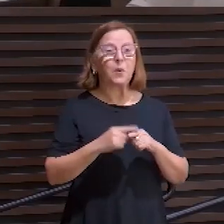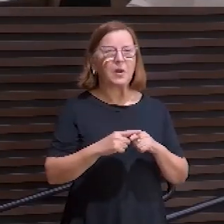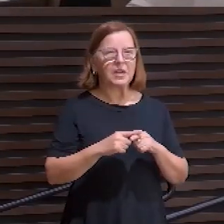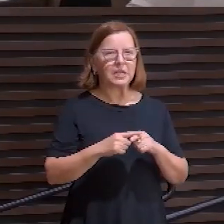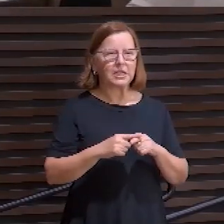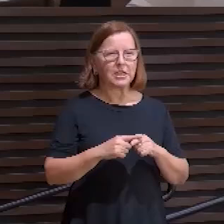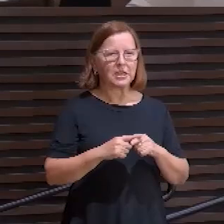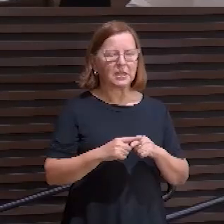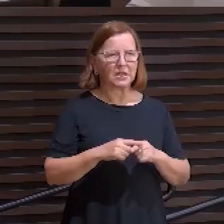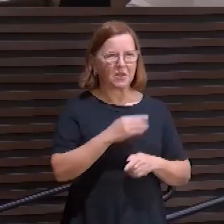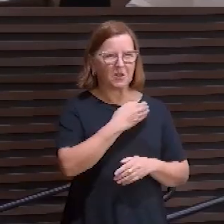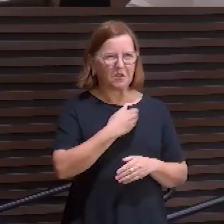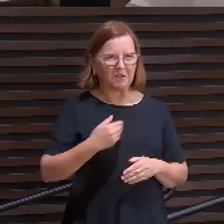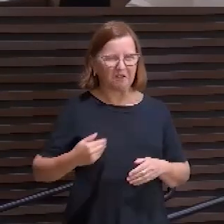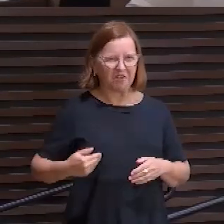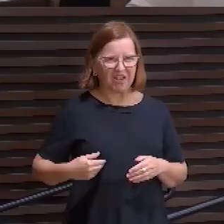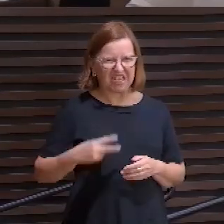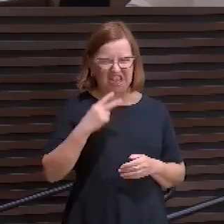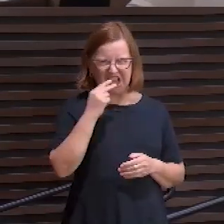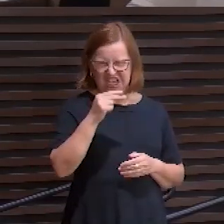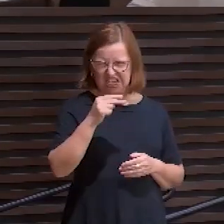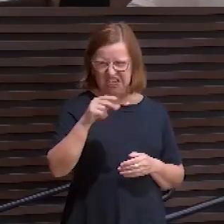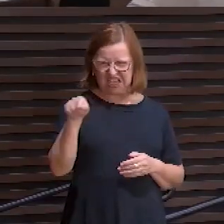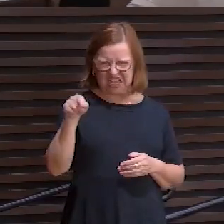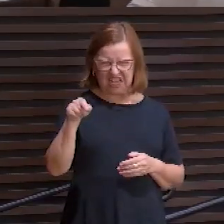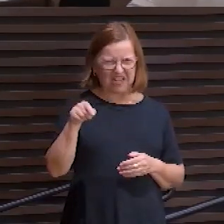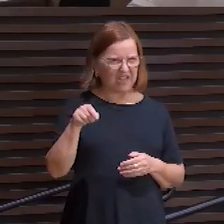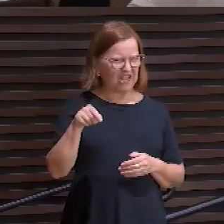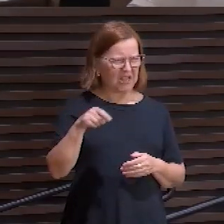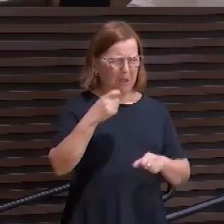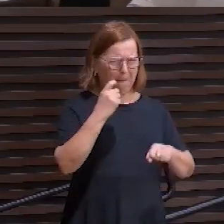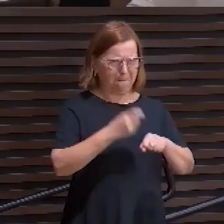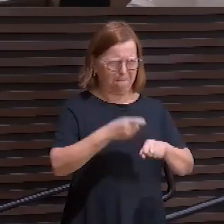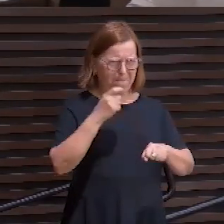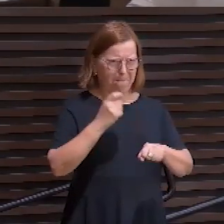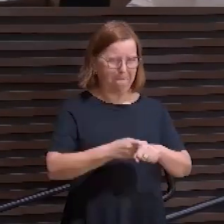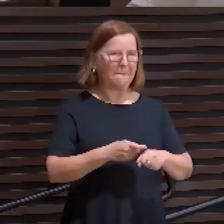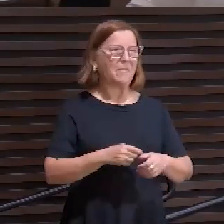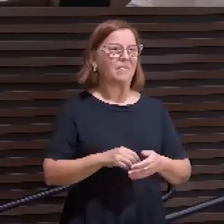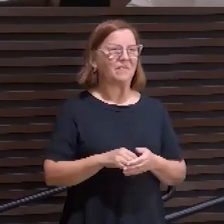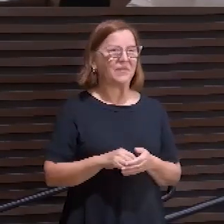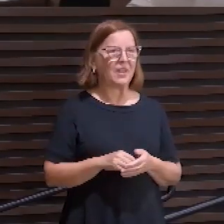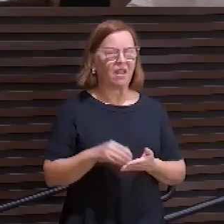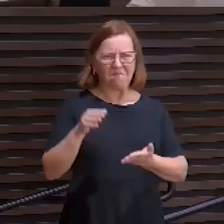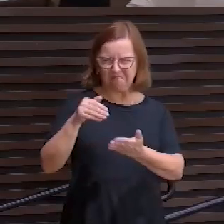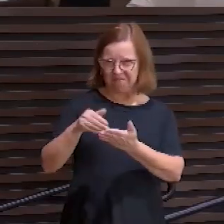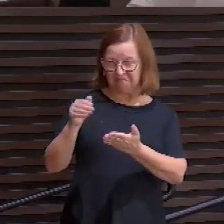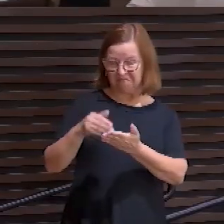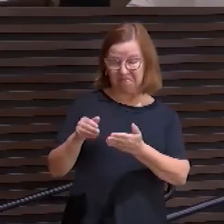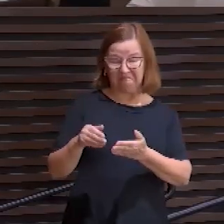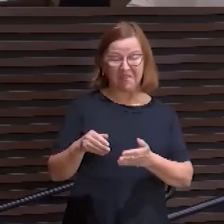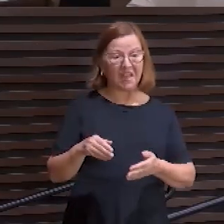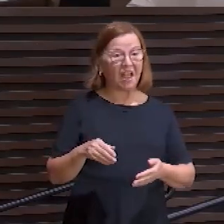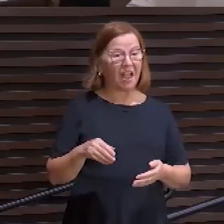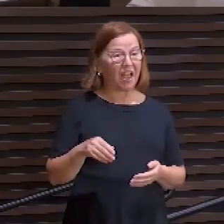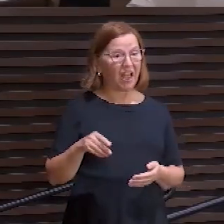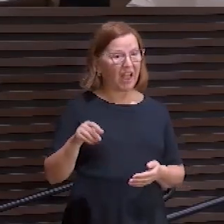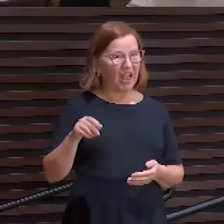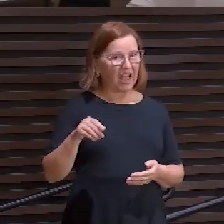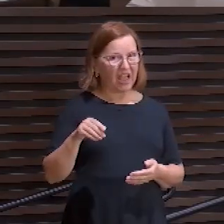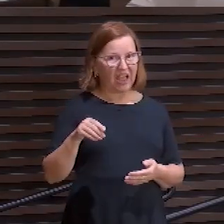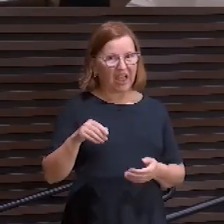ele estava sendo muito categórico com certas coisas e mandaram ele embora. Ele ficou um tempo fora de